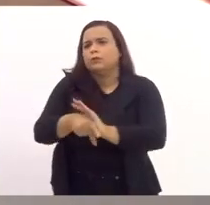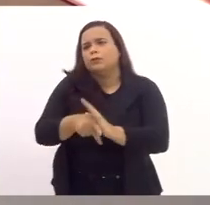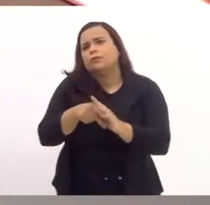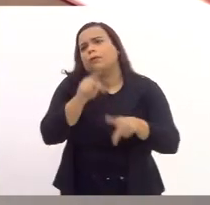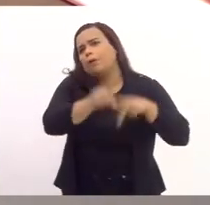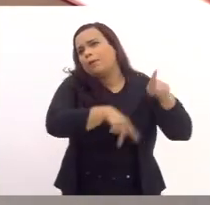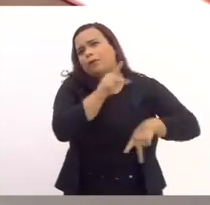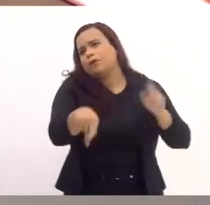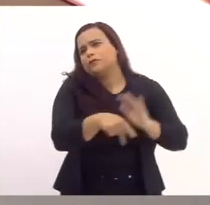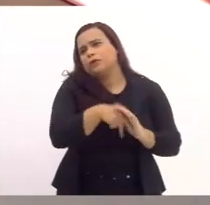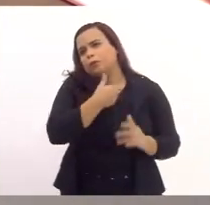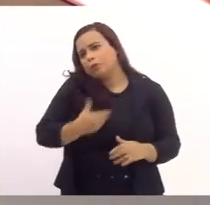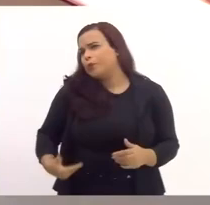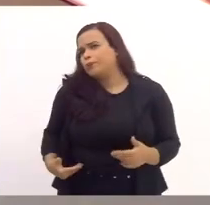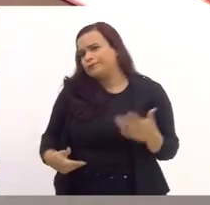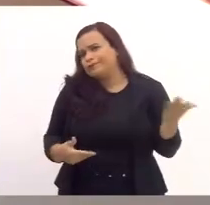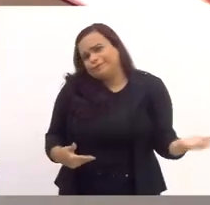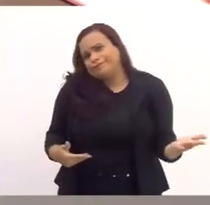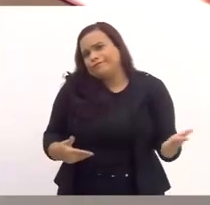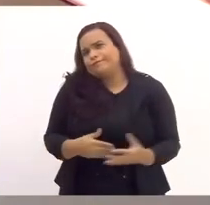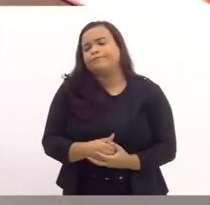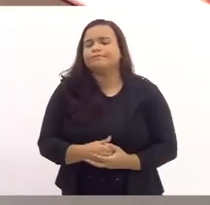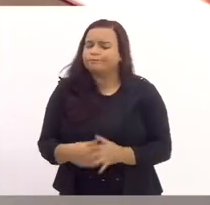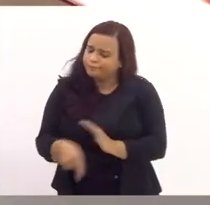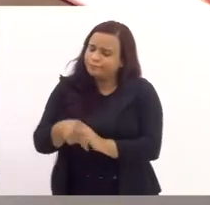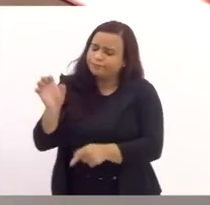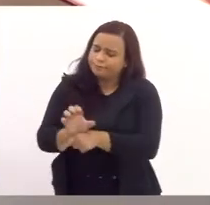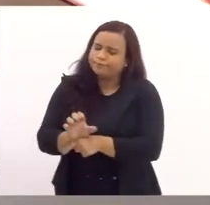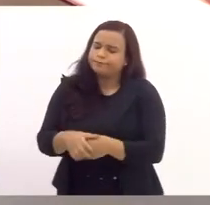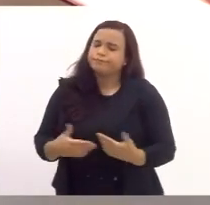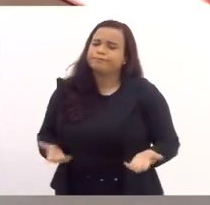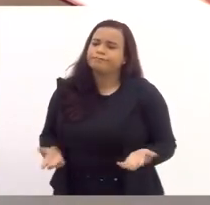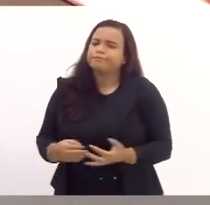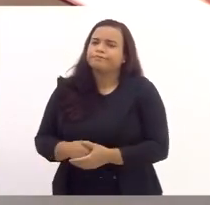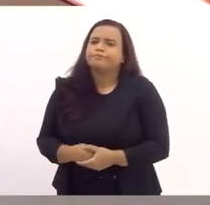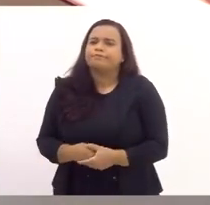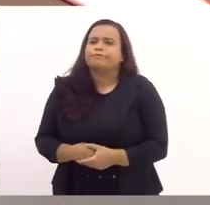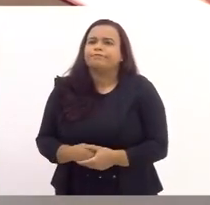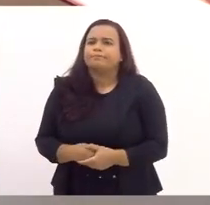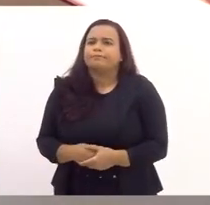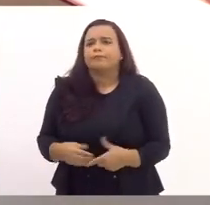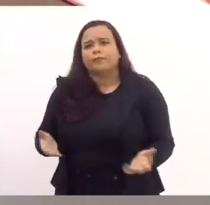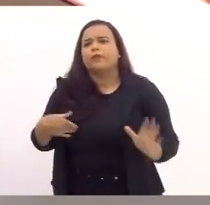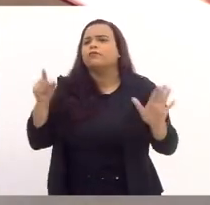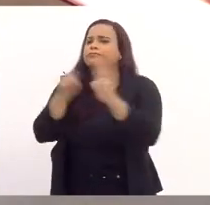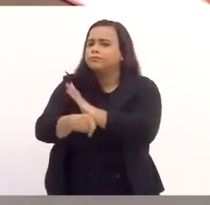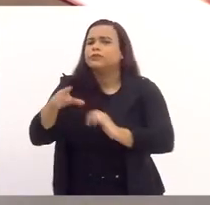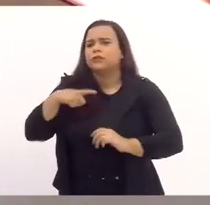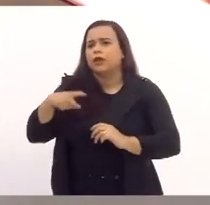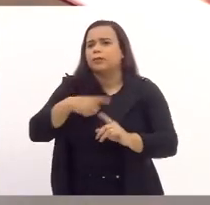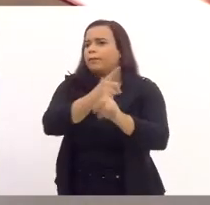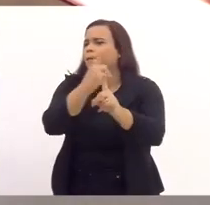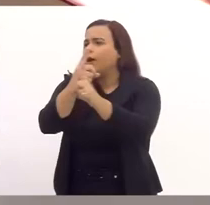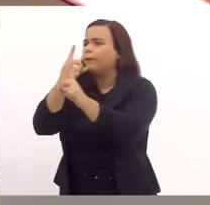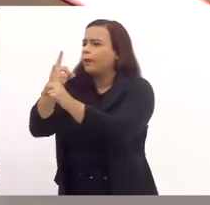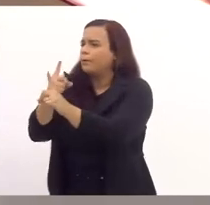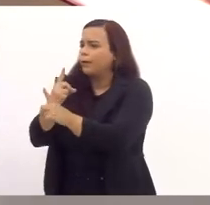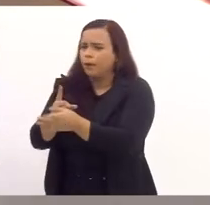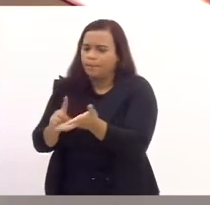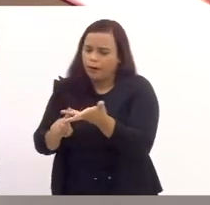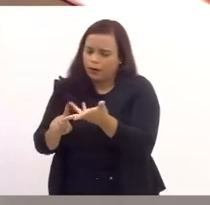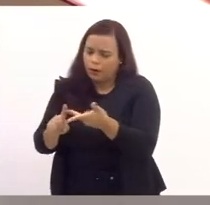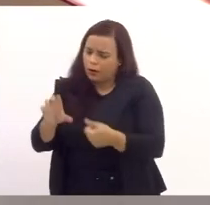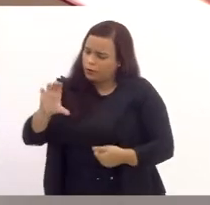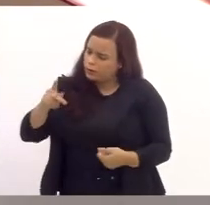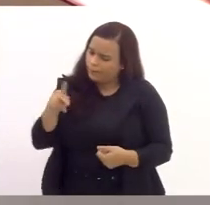privada, mas o serviço é público, é o serviço público do Estado. Então, fico aqui nessa indagação a partir dos descobrimentos que a CPI está